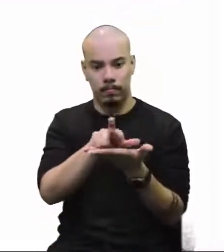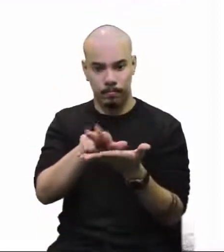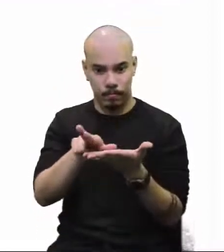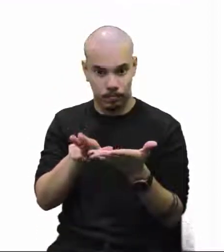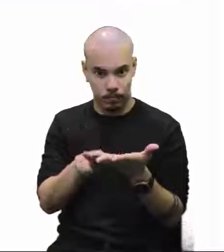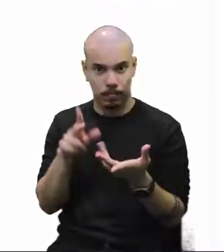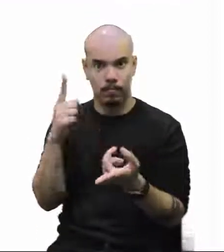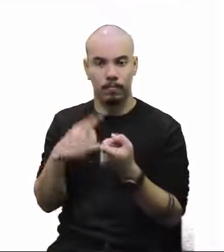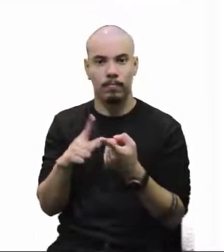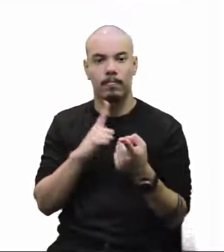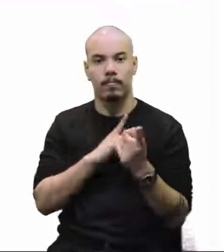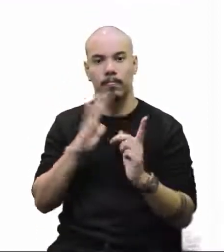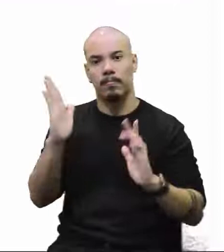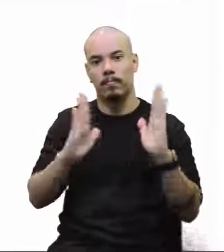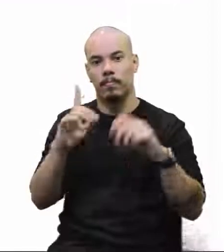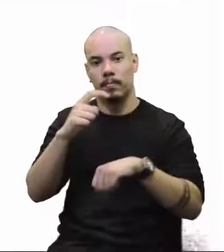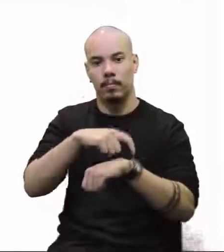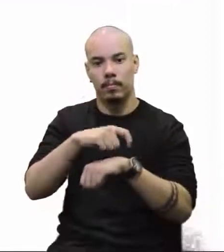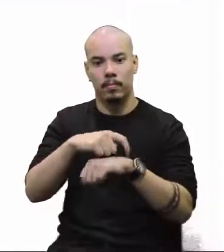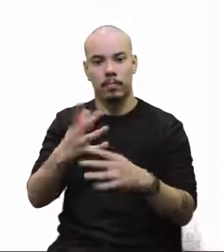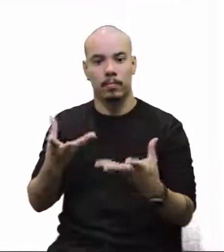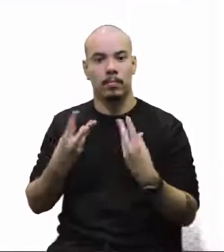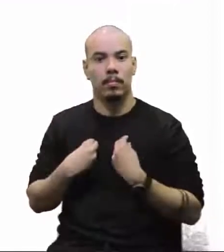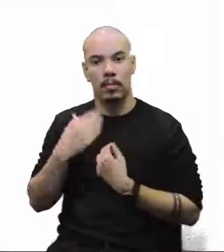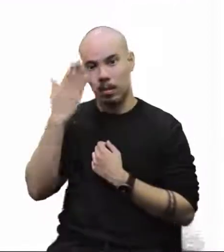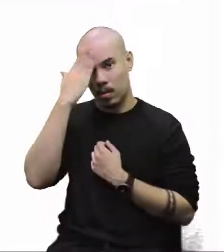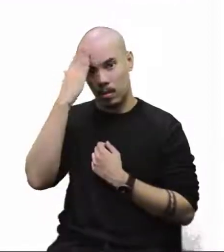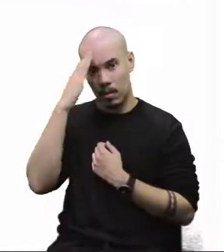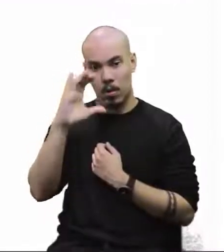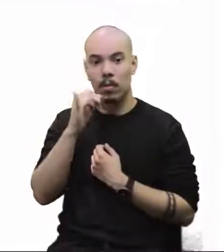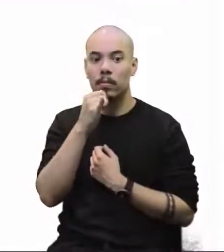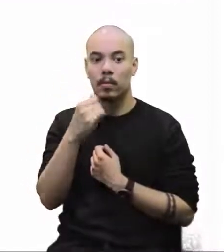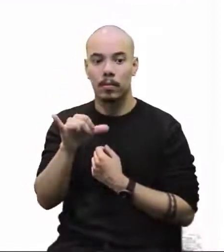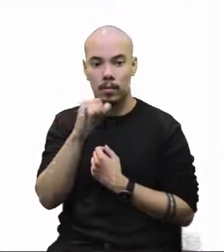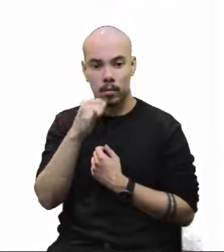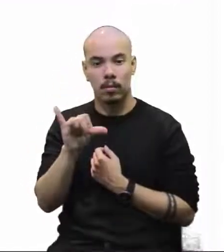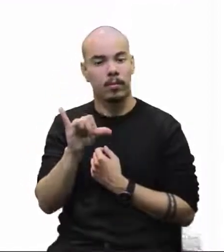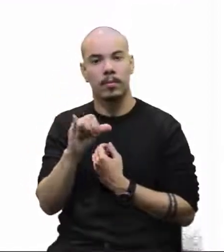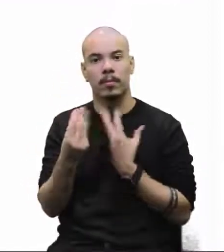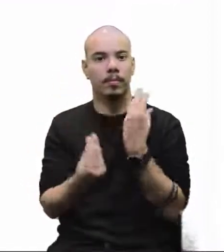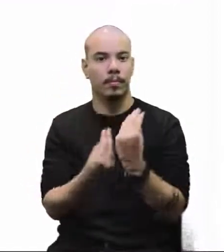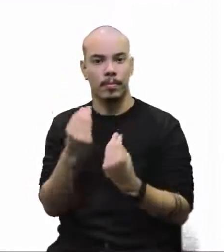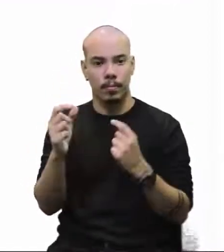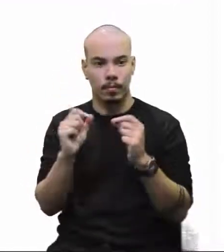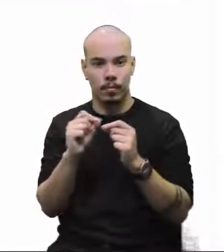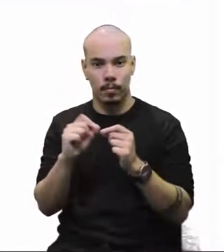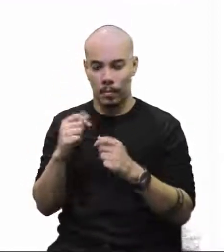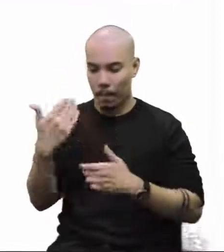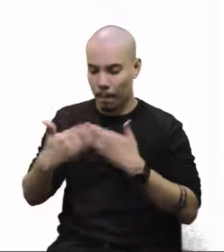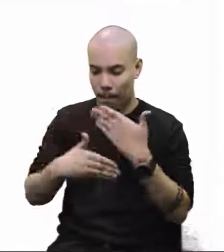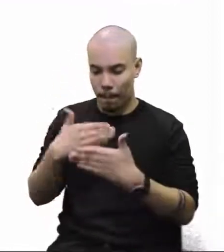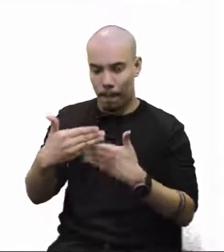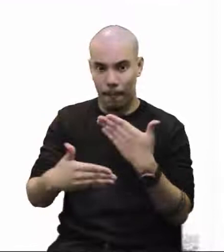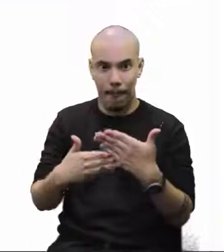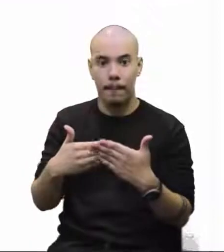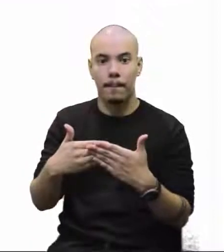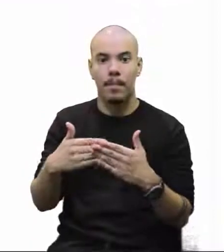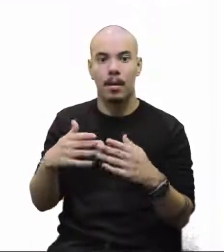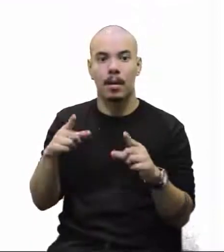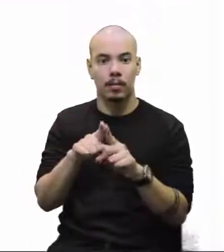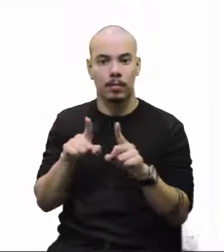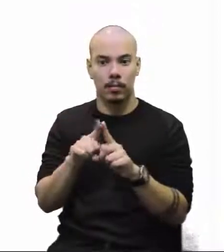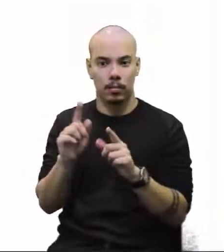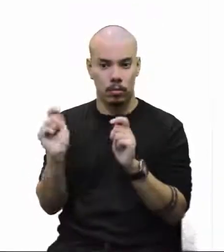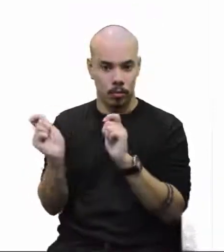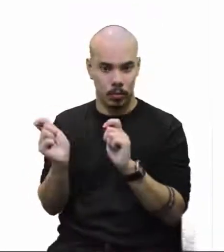por intervalo de tempo te dá corrente elétrica. Isso. Ao longo de quê? Ao longo do condutor retilíneo, deve estar no outro slide,